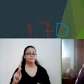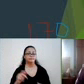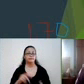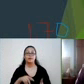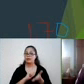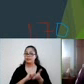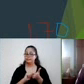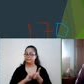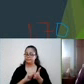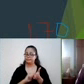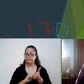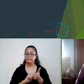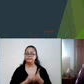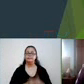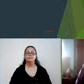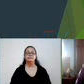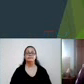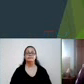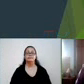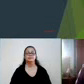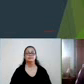Bom, vamos apagar isso aqui.